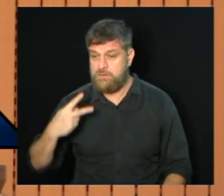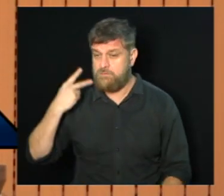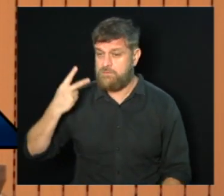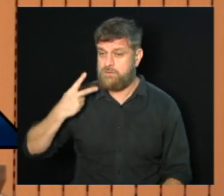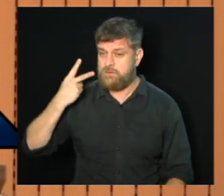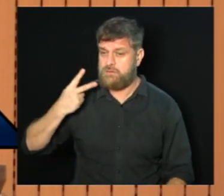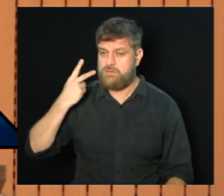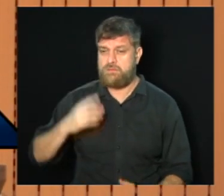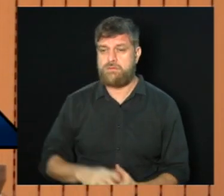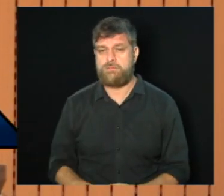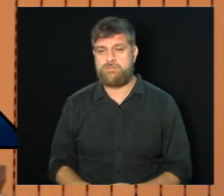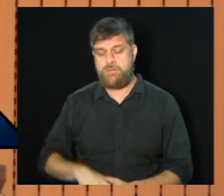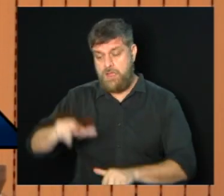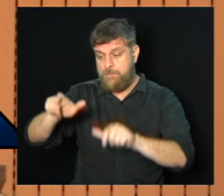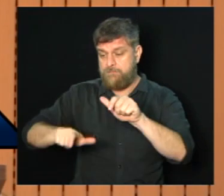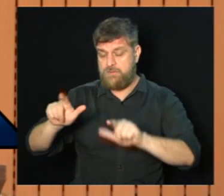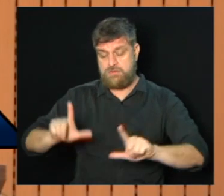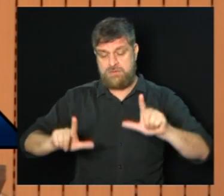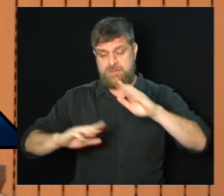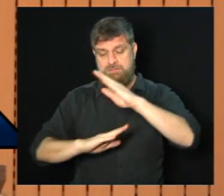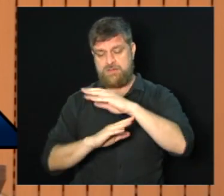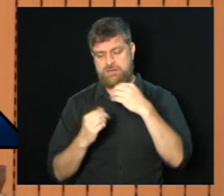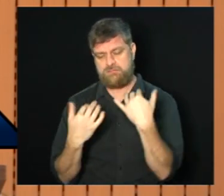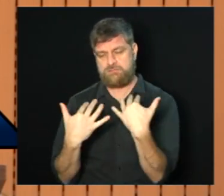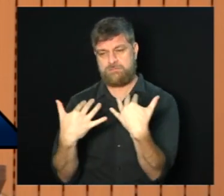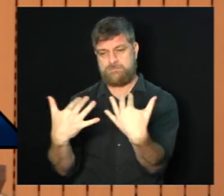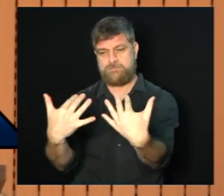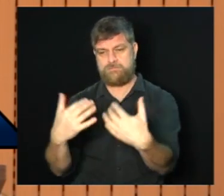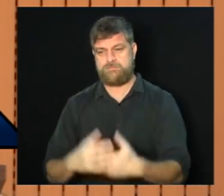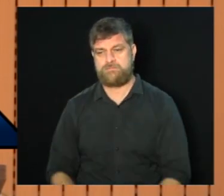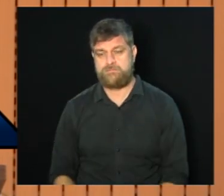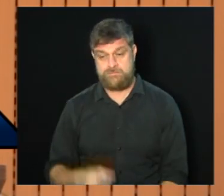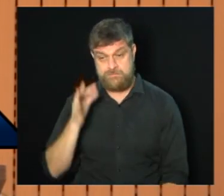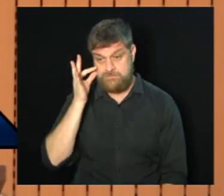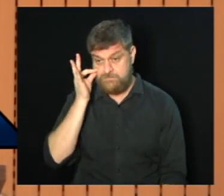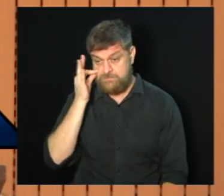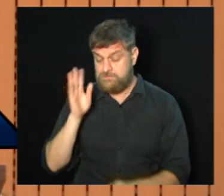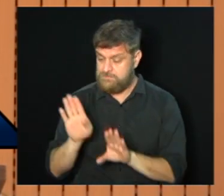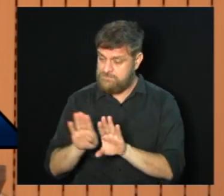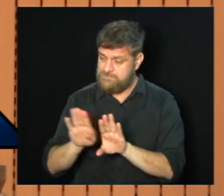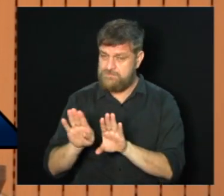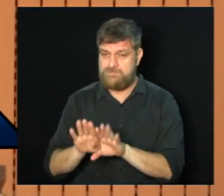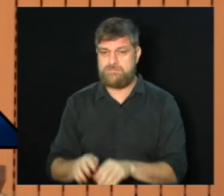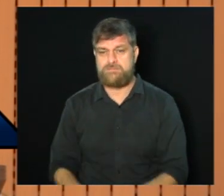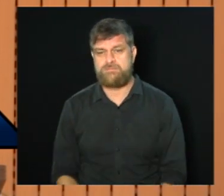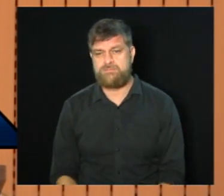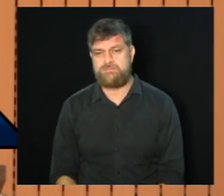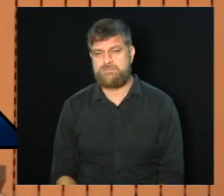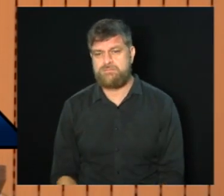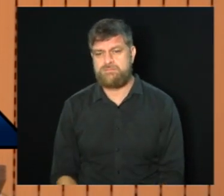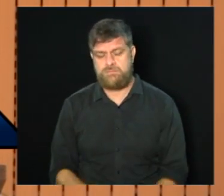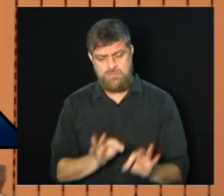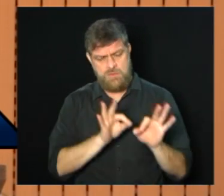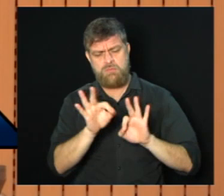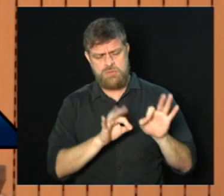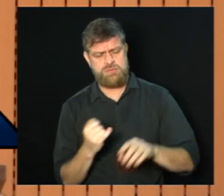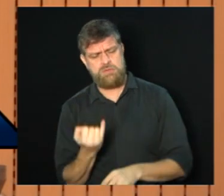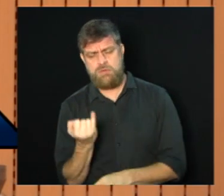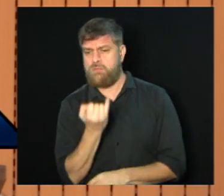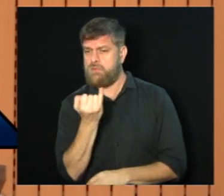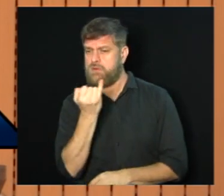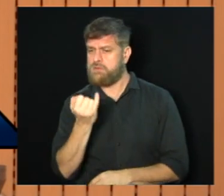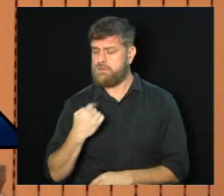vereadores, telespectadores da TV Câmara, público presente. É um projeto importante